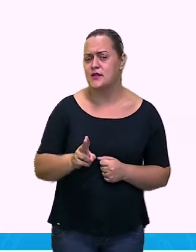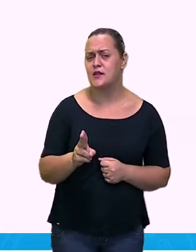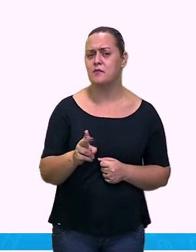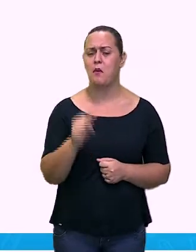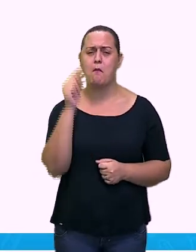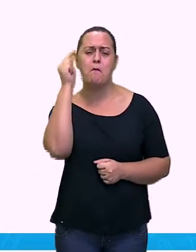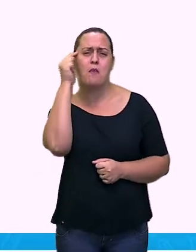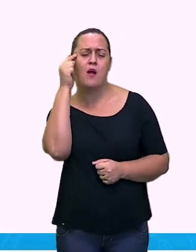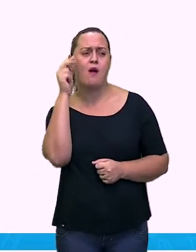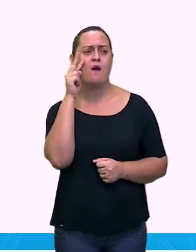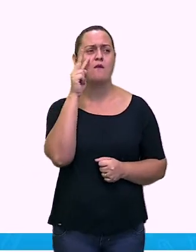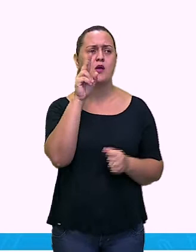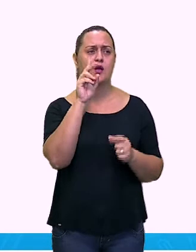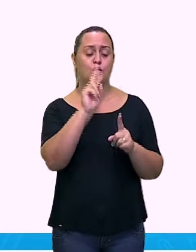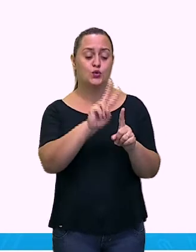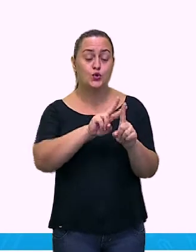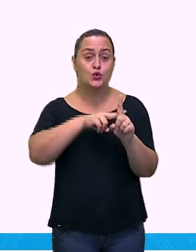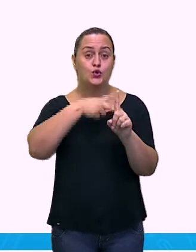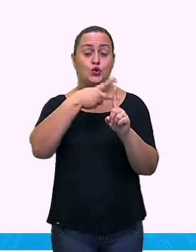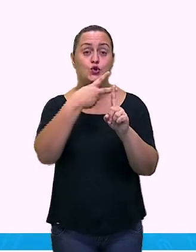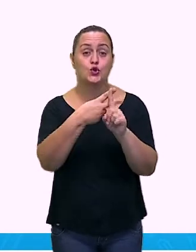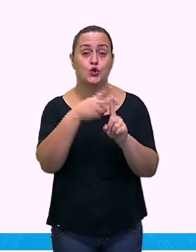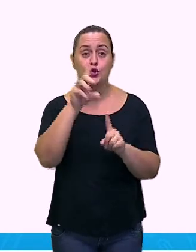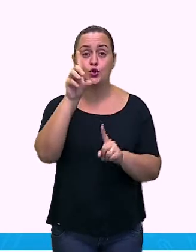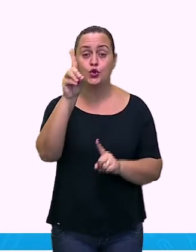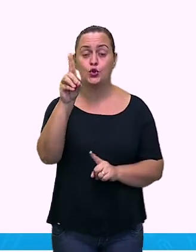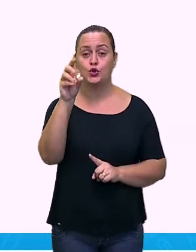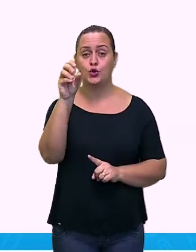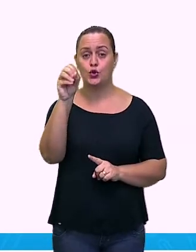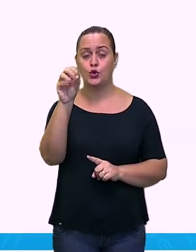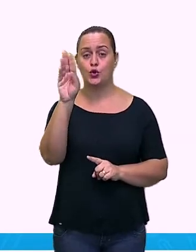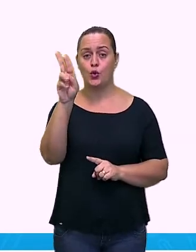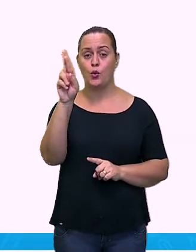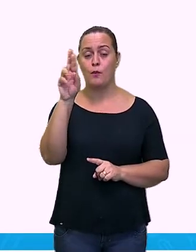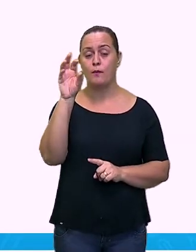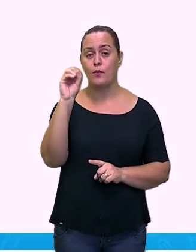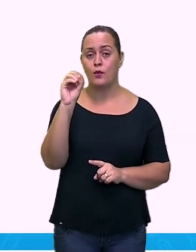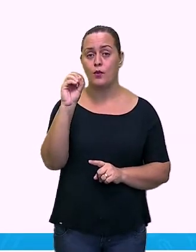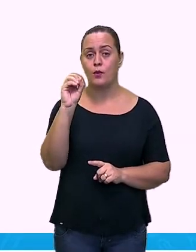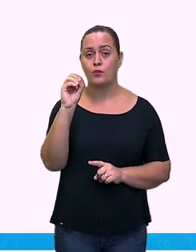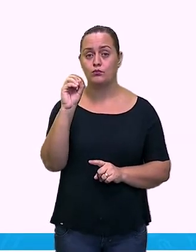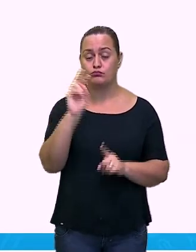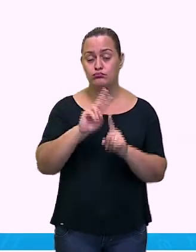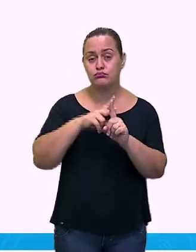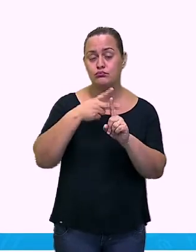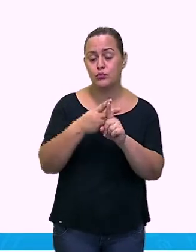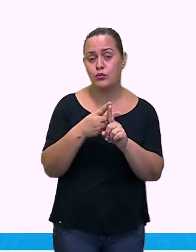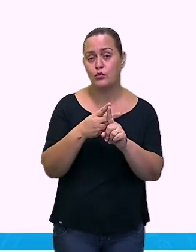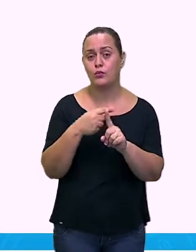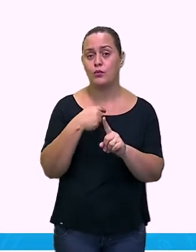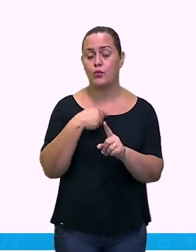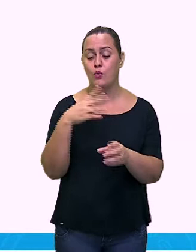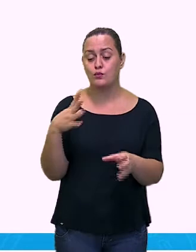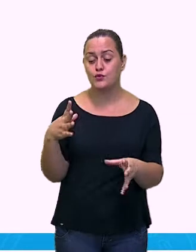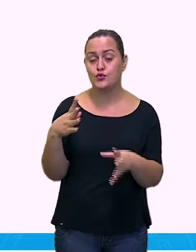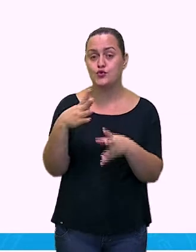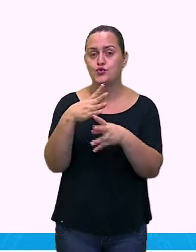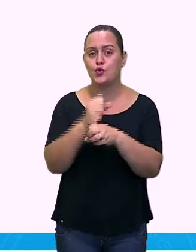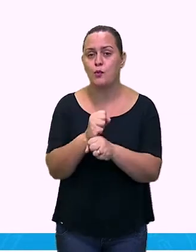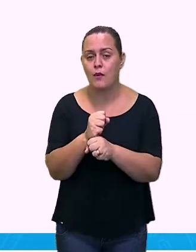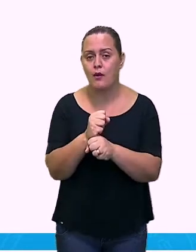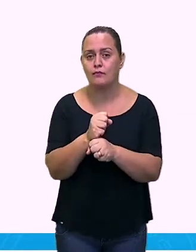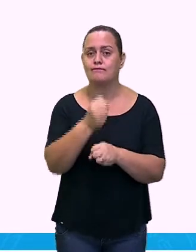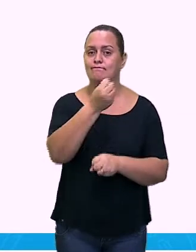sobre o dobro eu vou colocar o número de novo ou seja vou somar o número mais